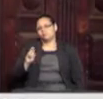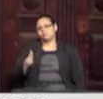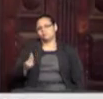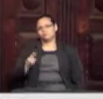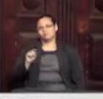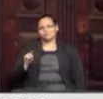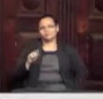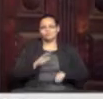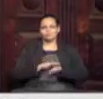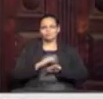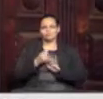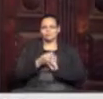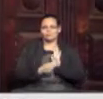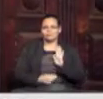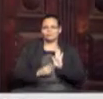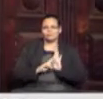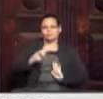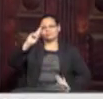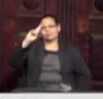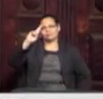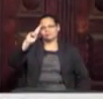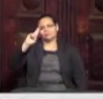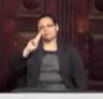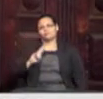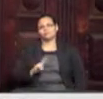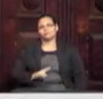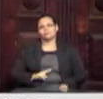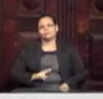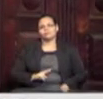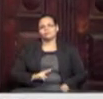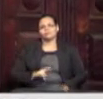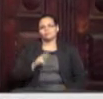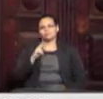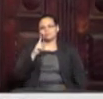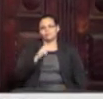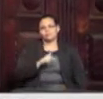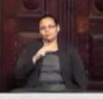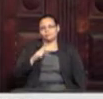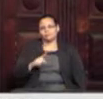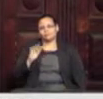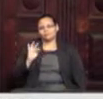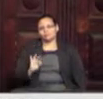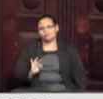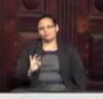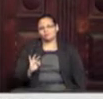relatora da adp efe